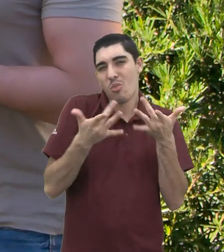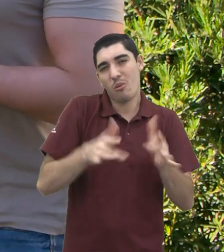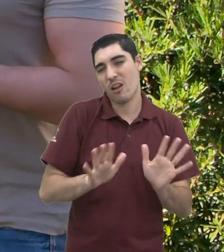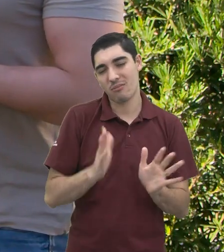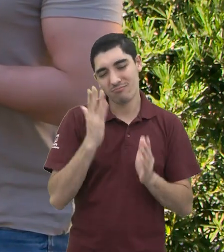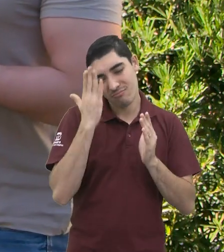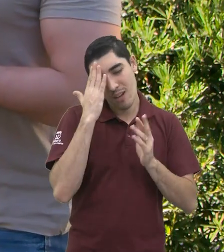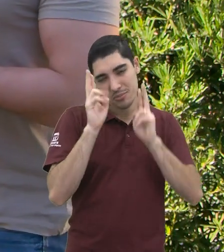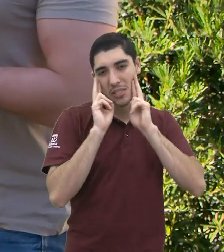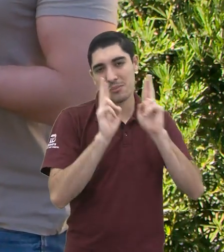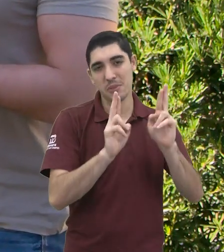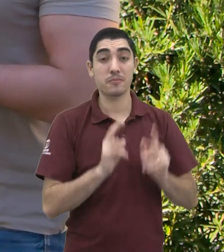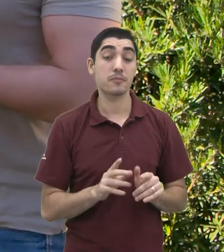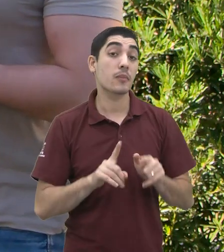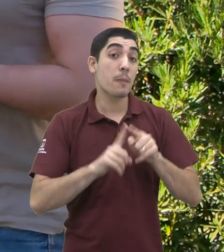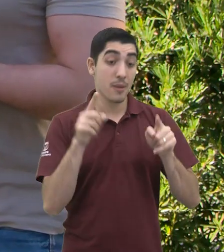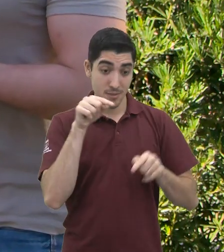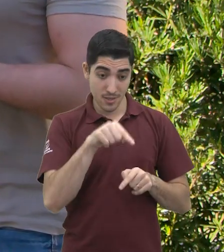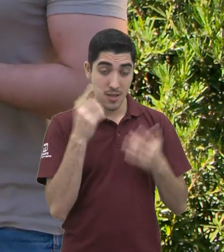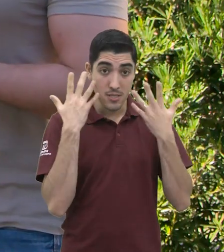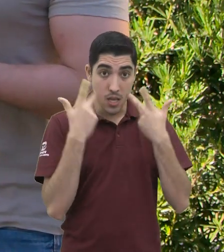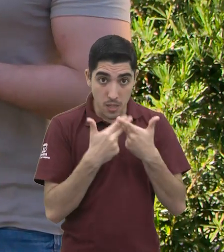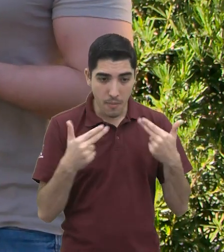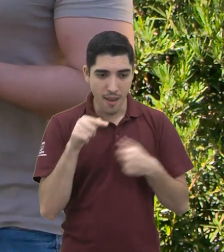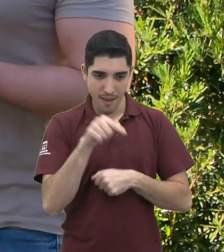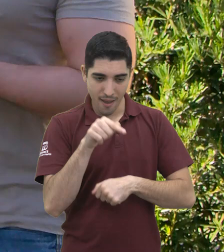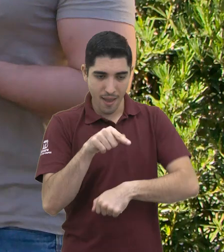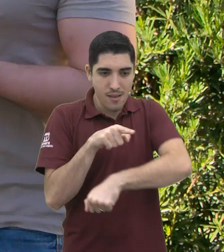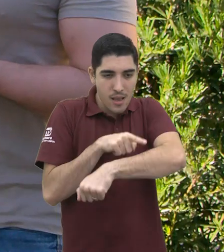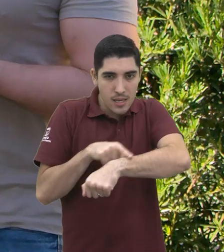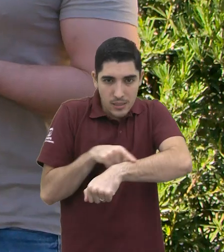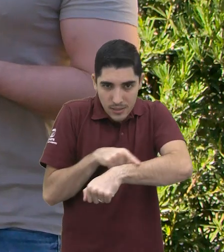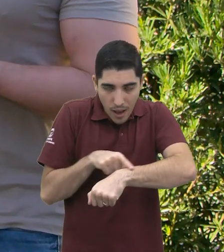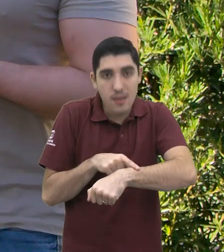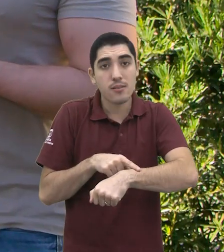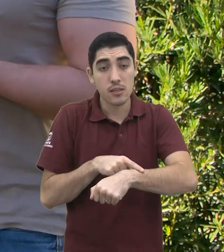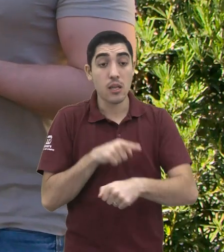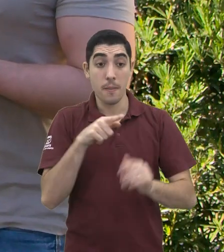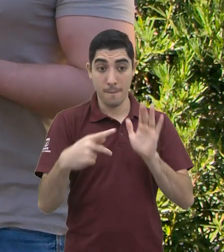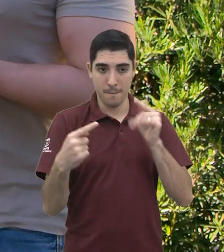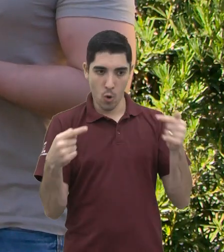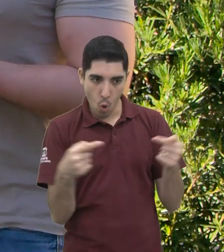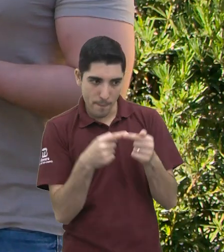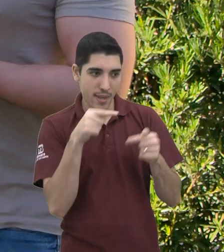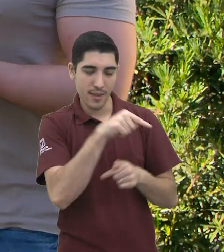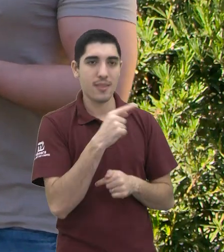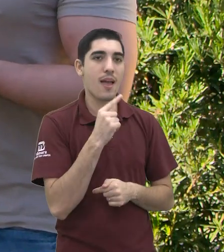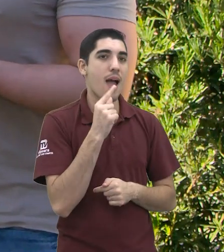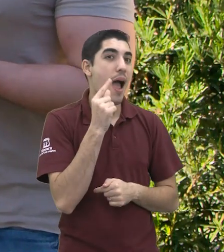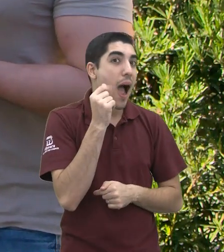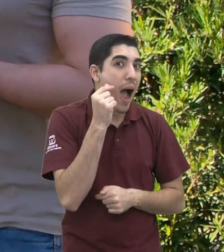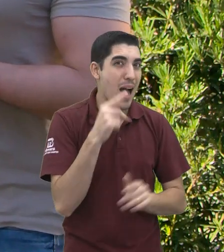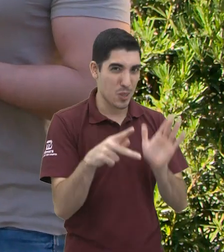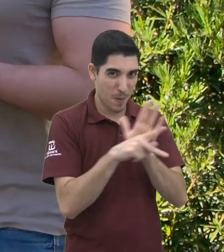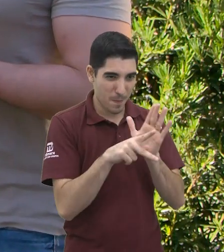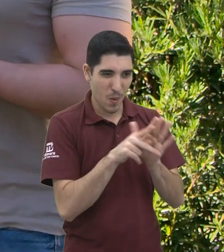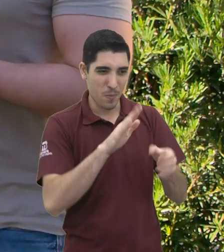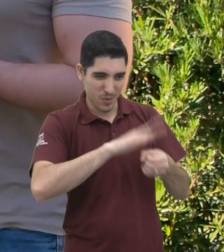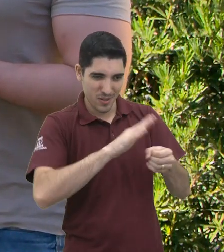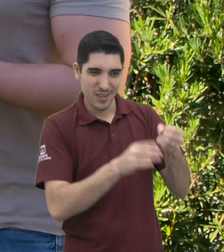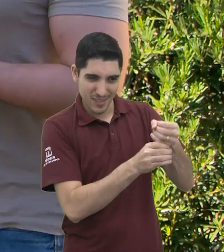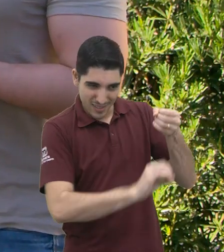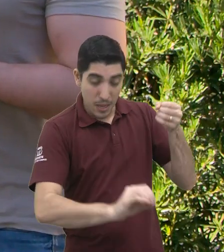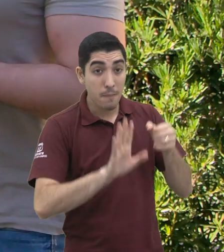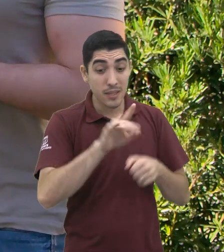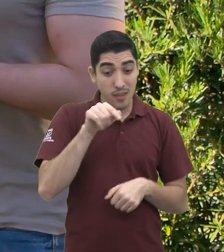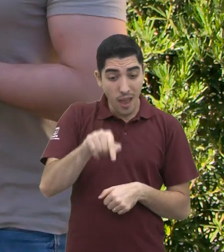nenhum. Esses animais, apesar de a espécie ser próxima desses ratos ratazanas, de esgoto, etc., são